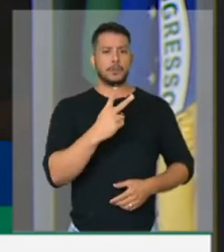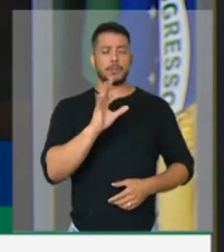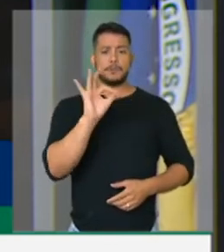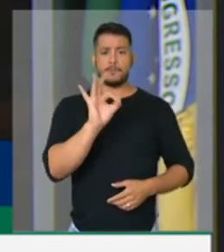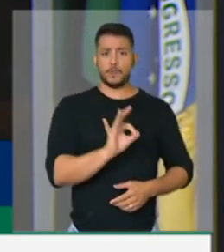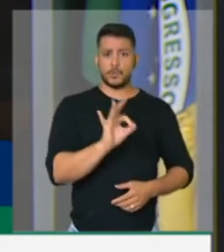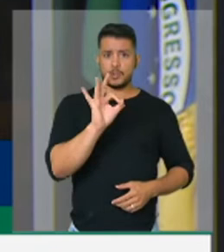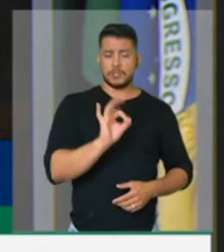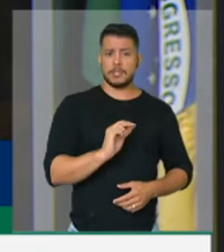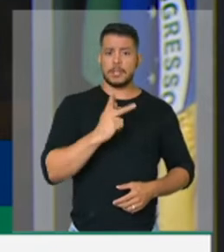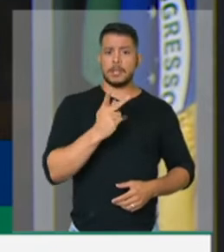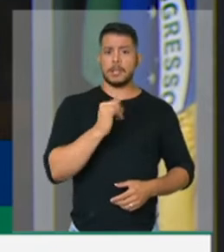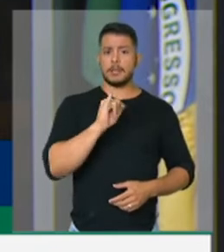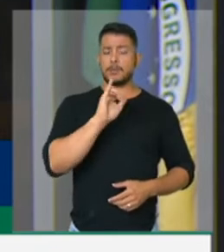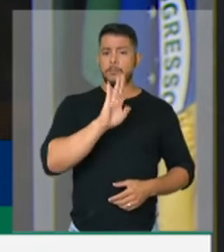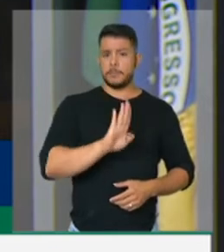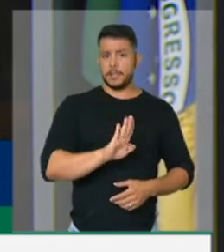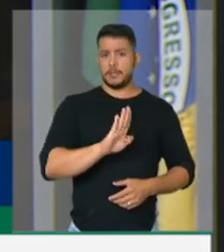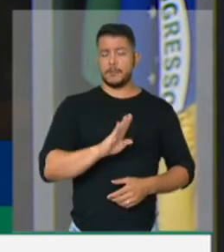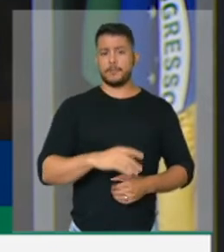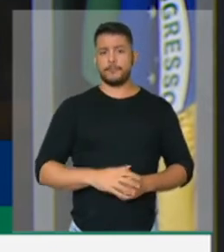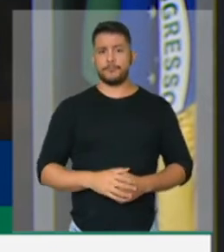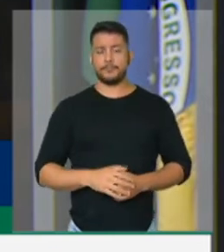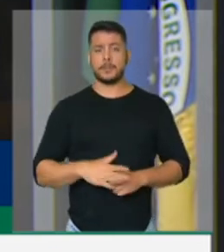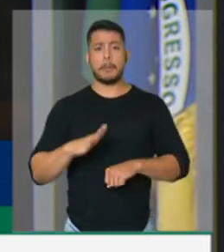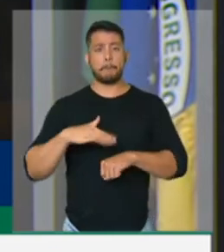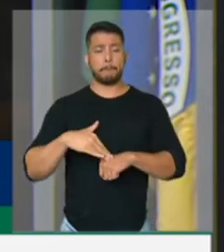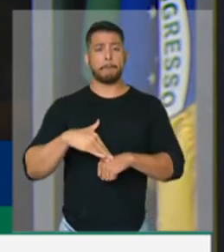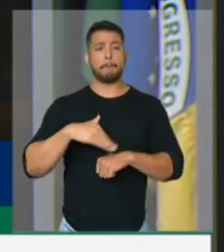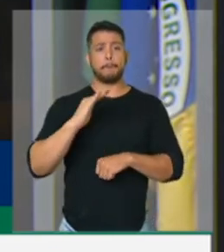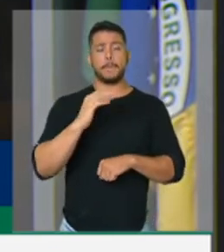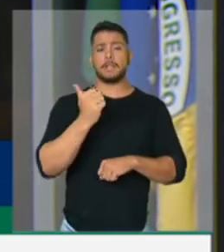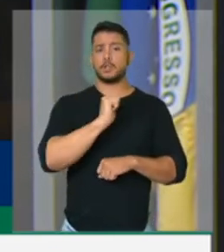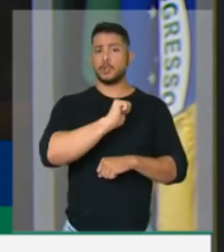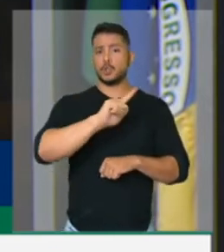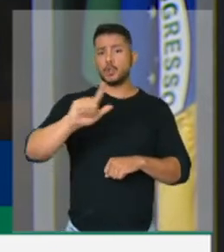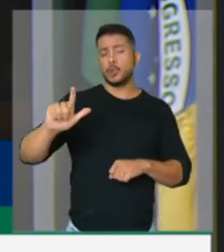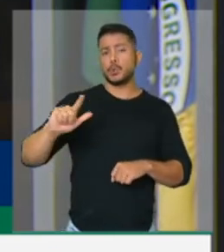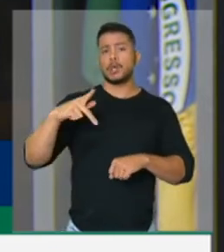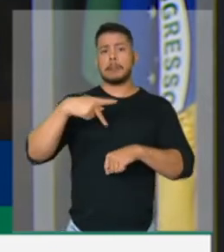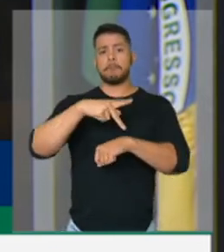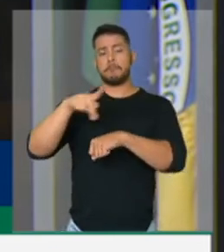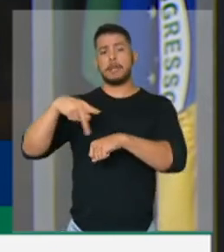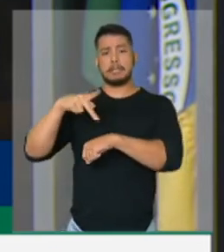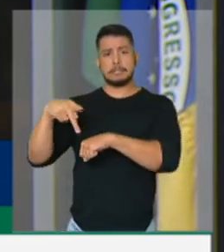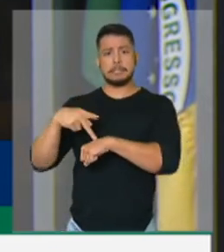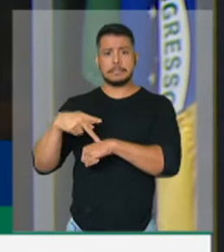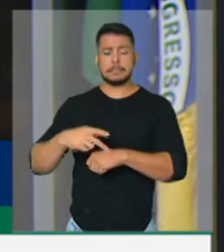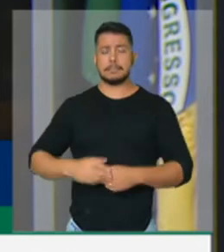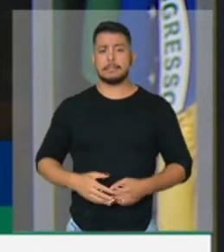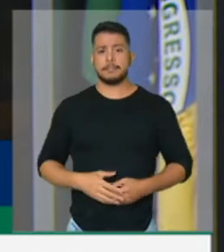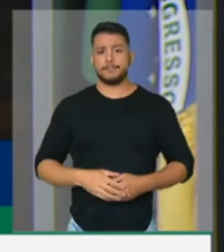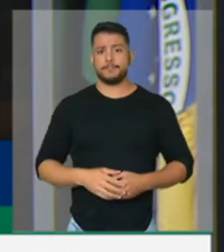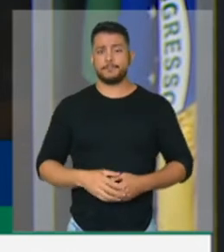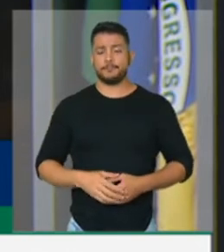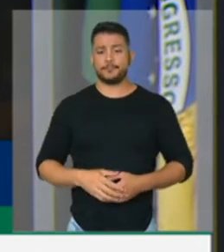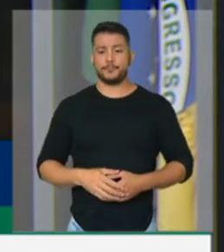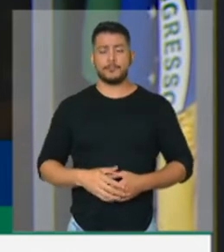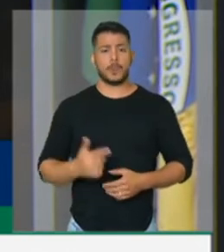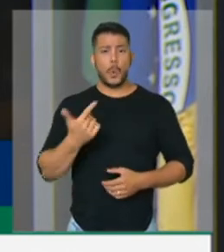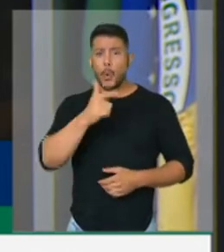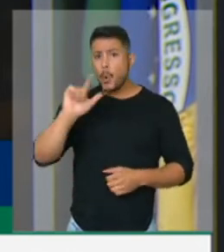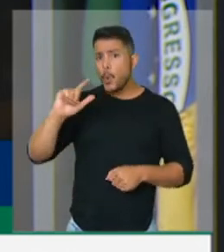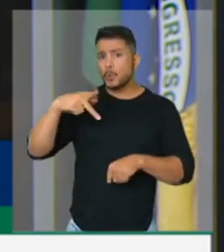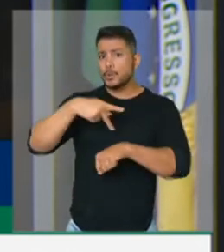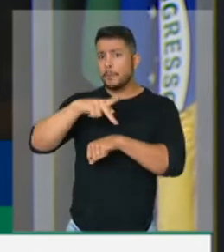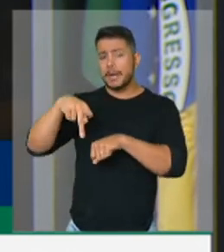32% do PIB, muito acima de outras nações em desenvolvimento. Nenhum país do